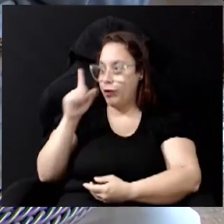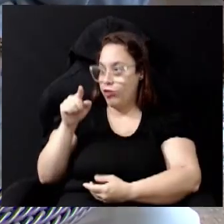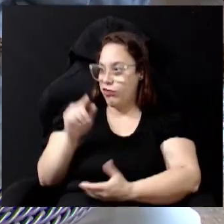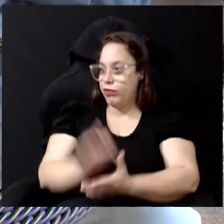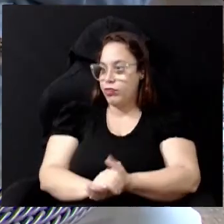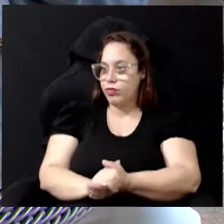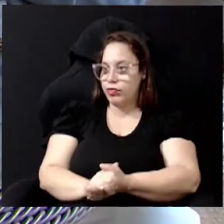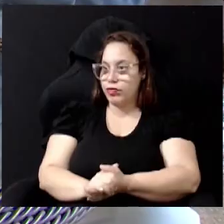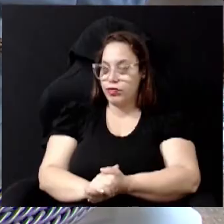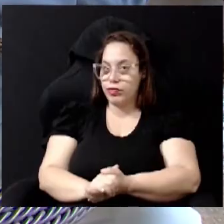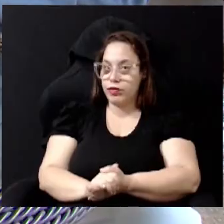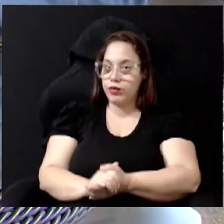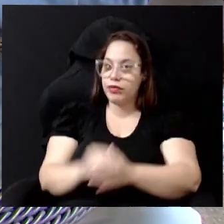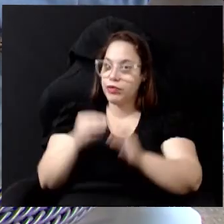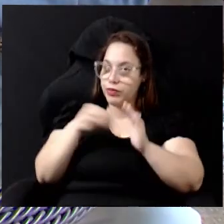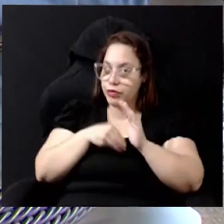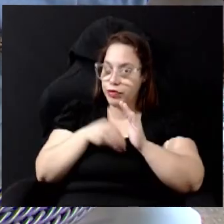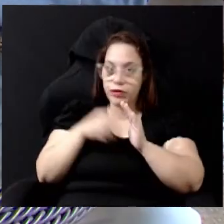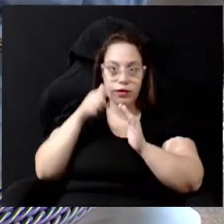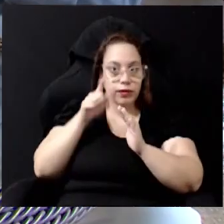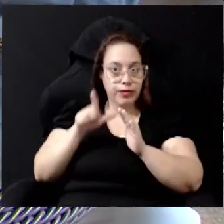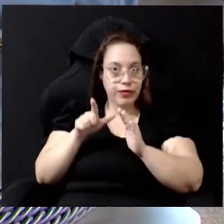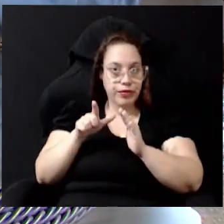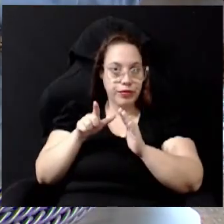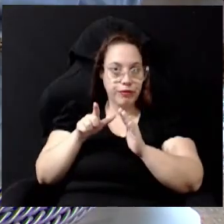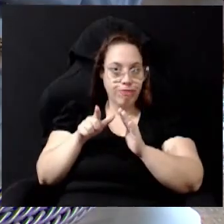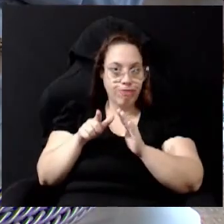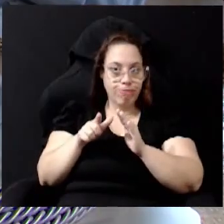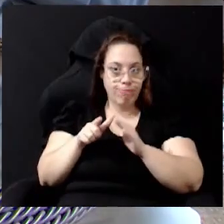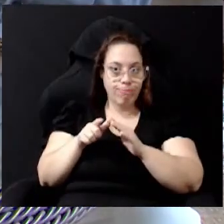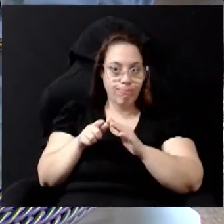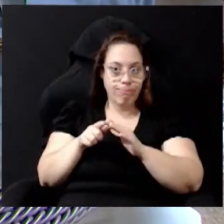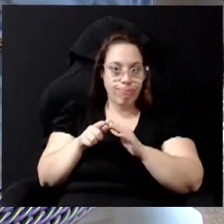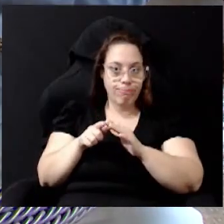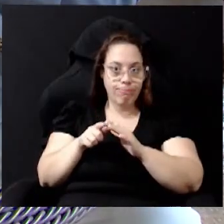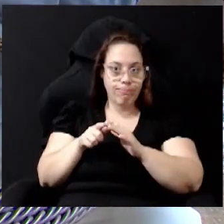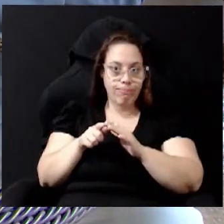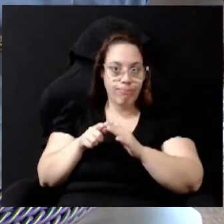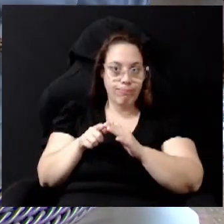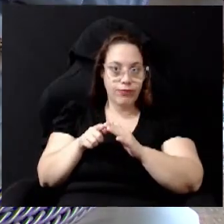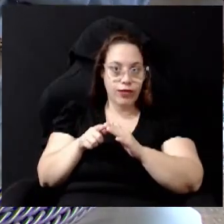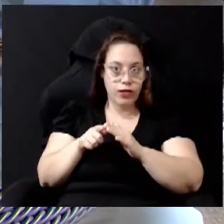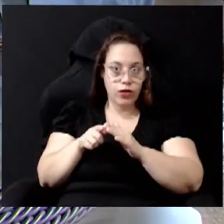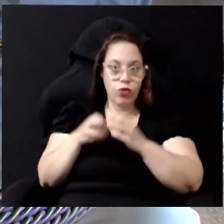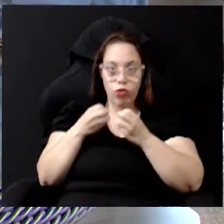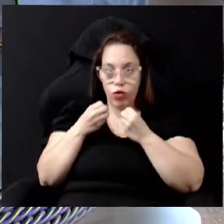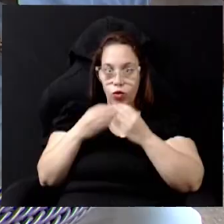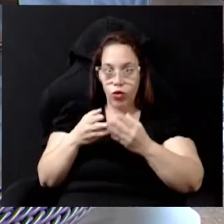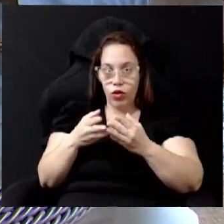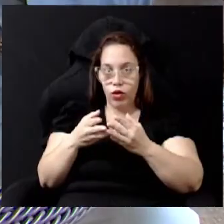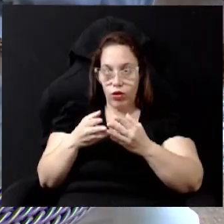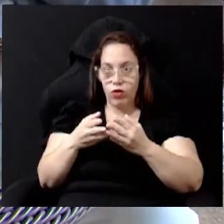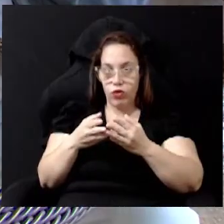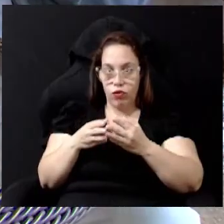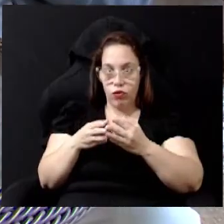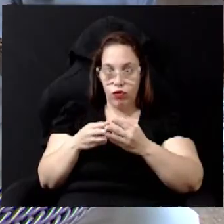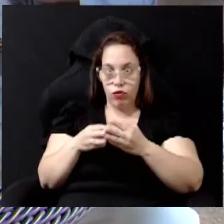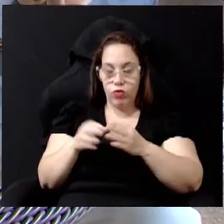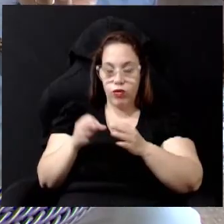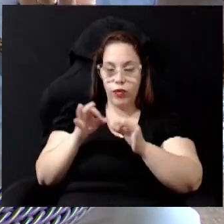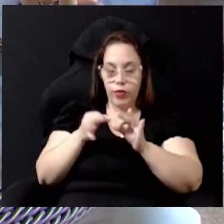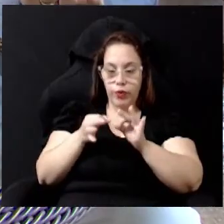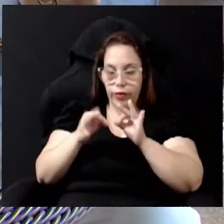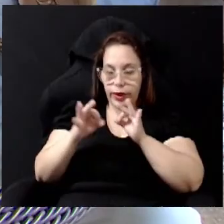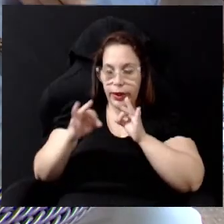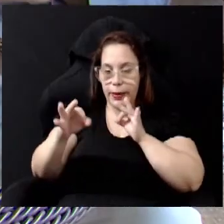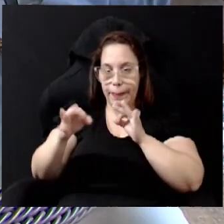vai conseguir aplicar aquela sobrinha a juros e isso vai favorecer a pessoa a médio e longo prazo para enfrentar quaisquer